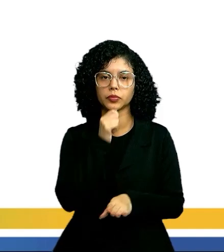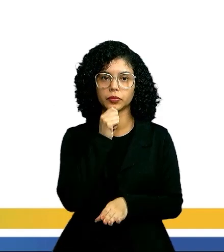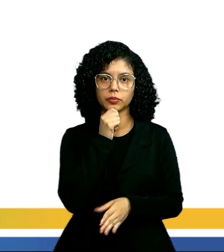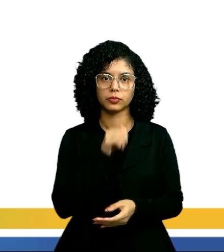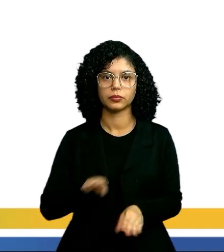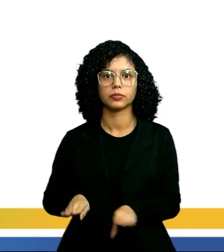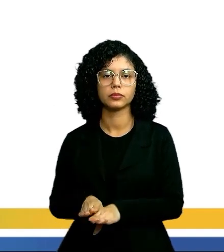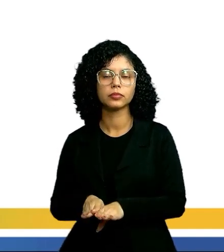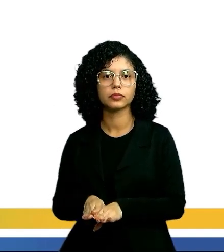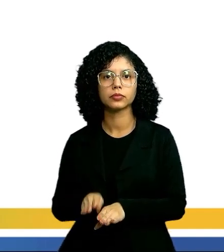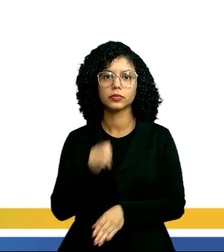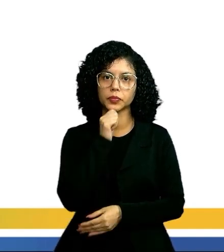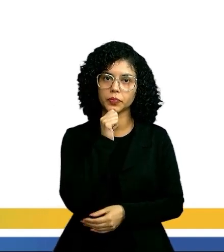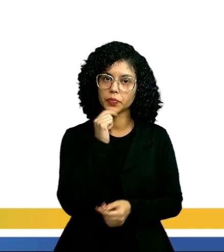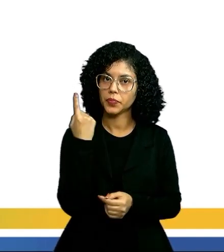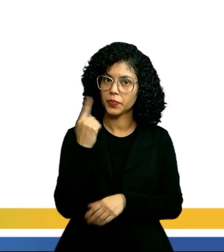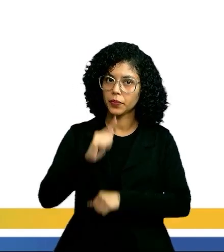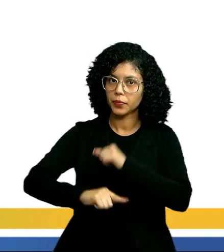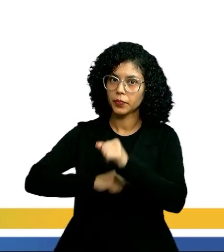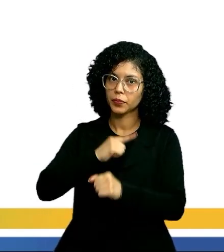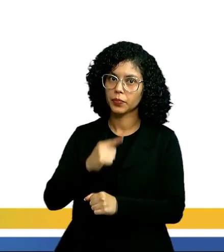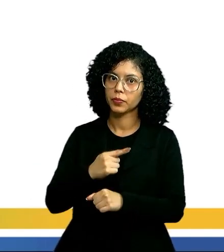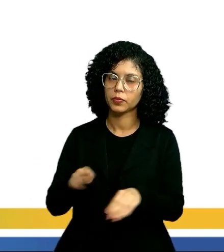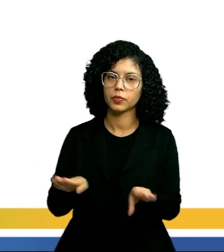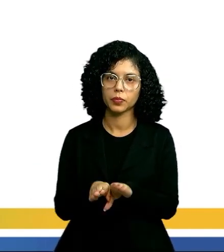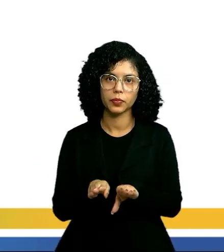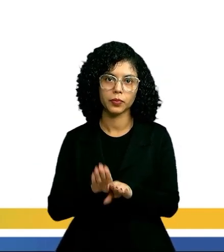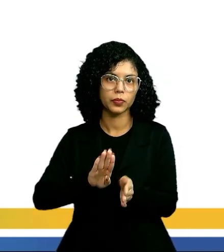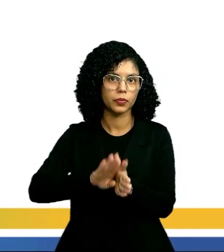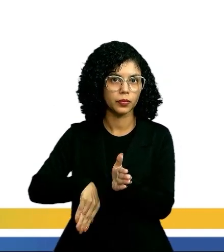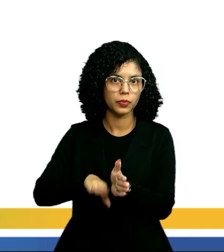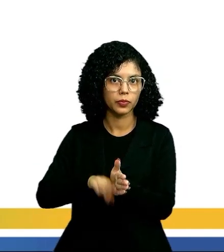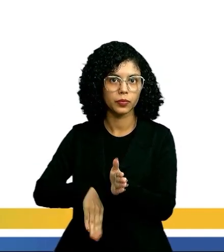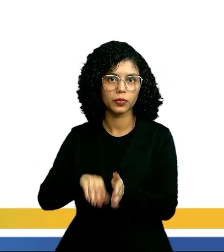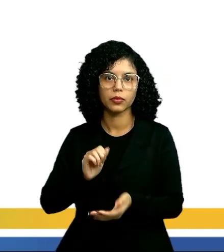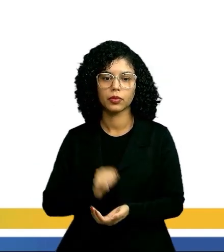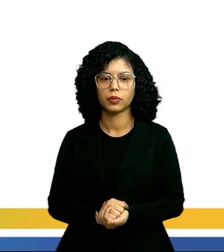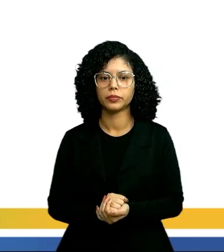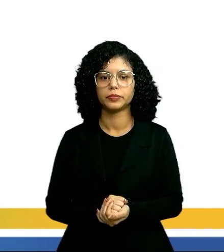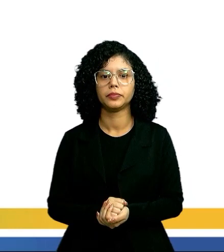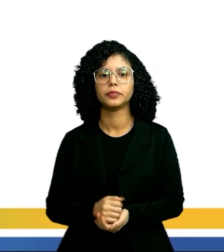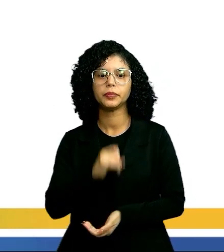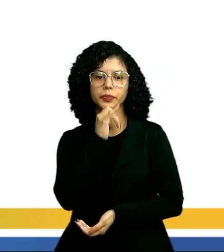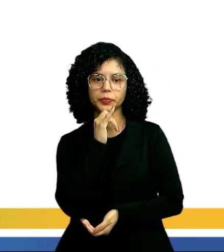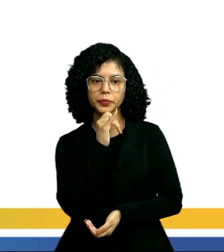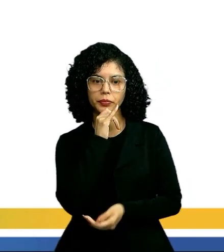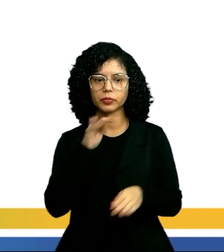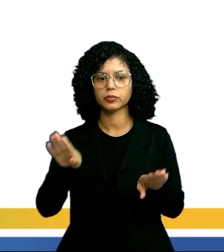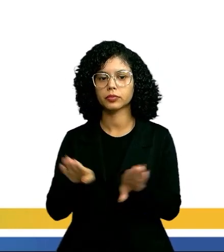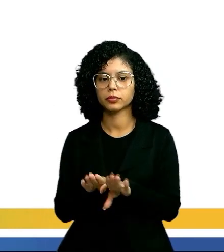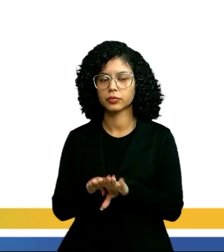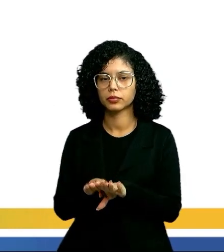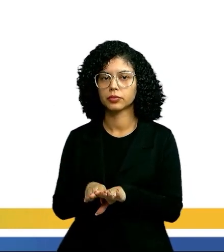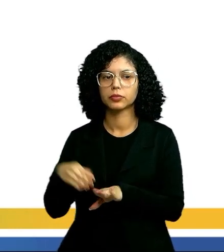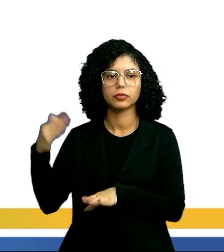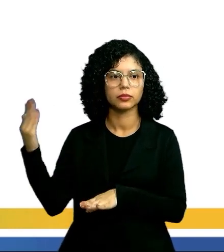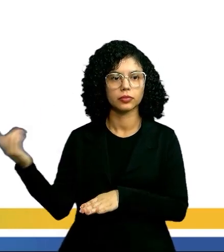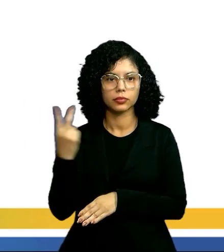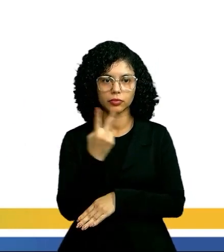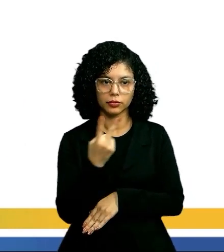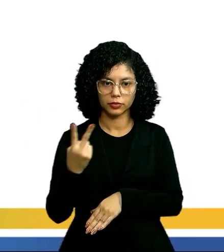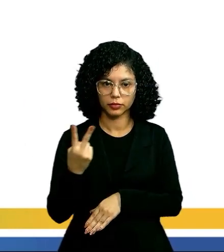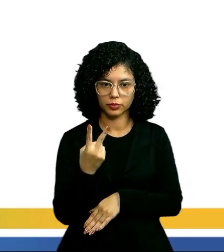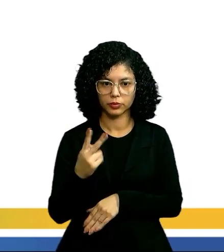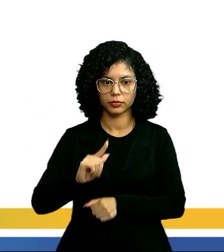outro reagente, um dos átomos vai ser retirado da molécula principal. Então, o exemplo que nós temos aí, ó, 2 átomos